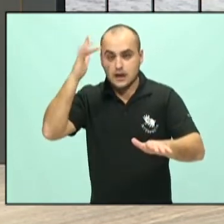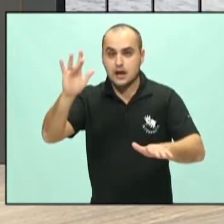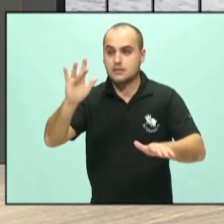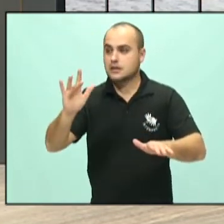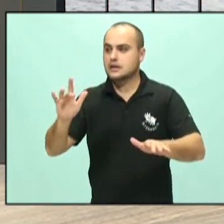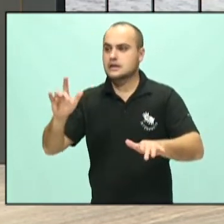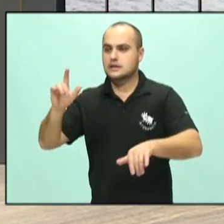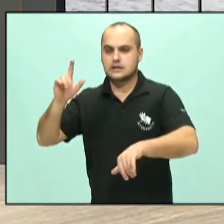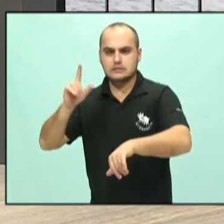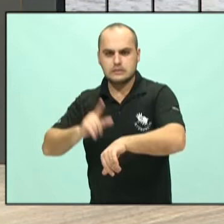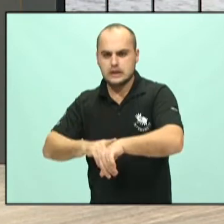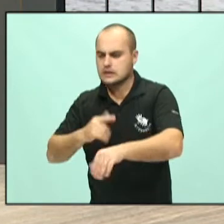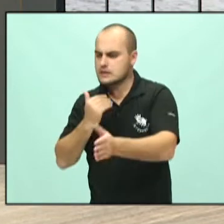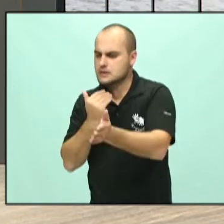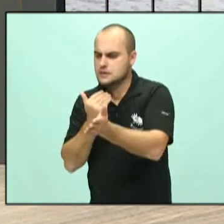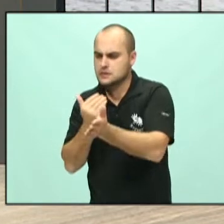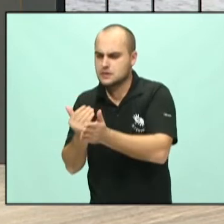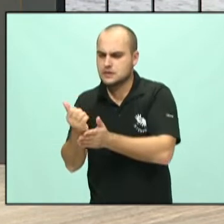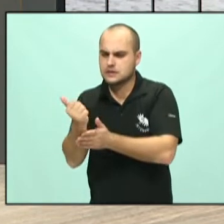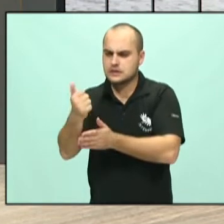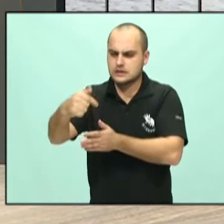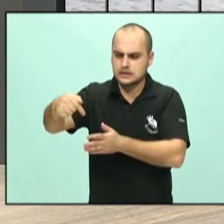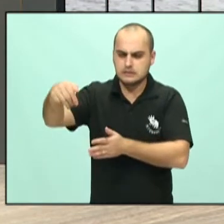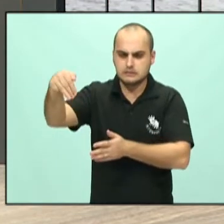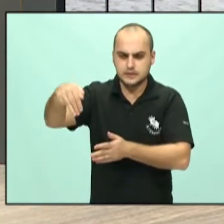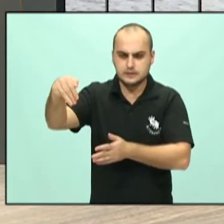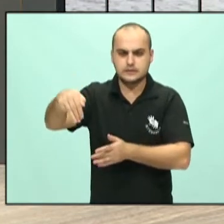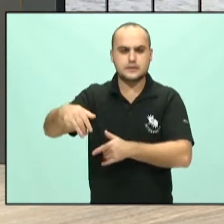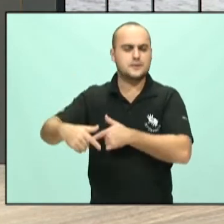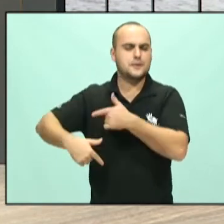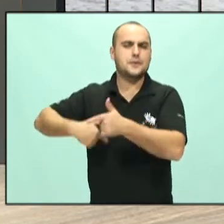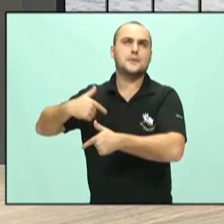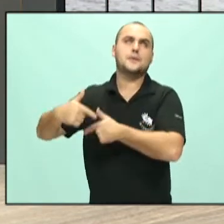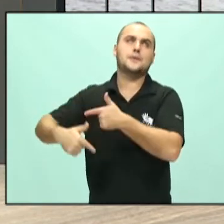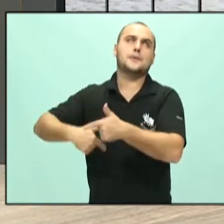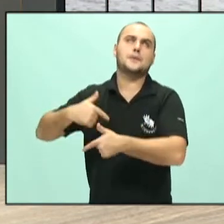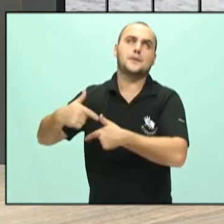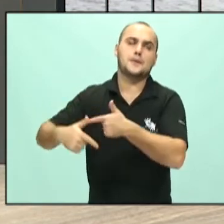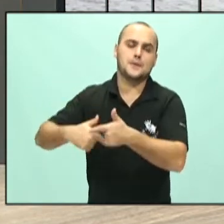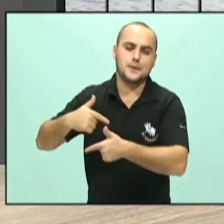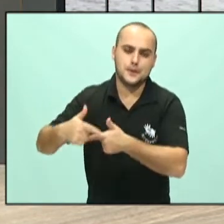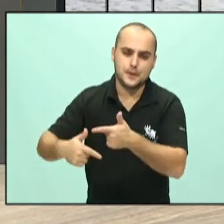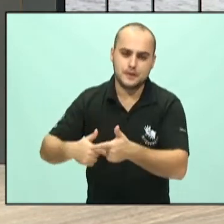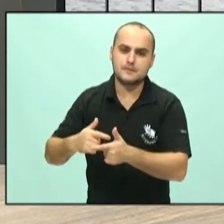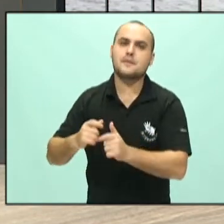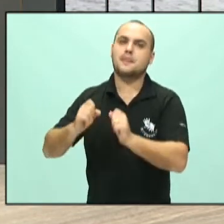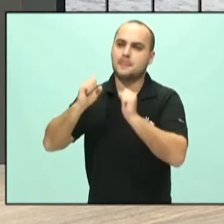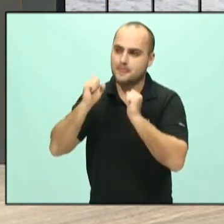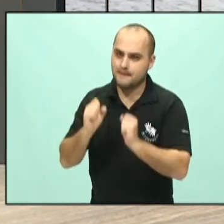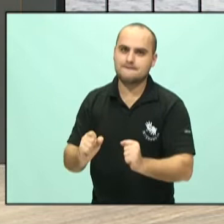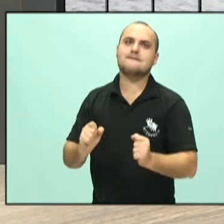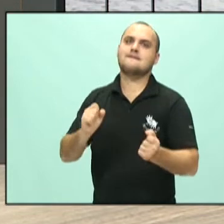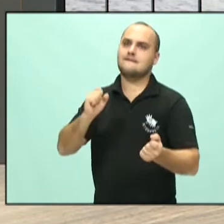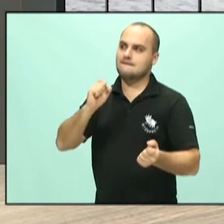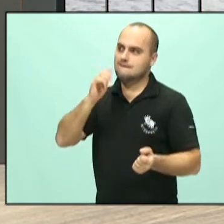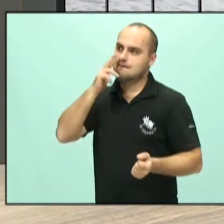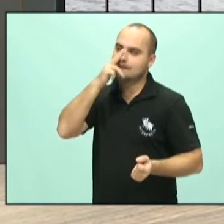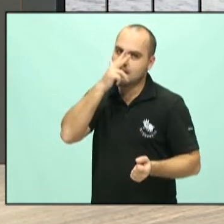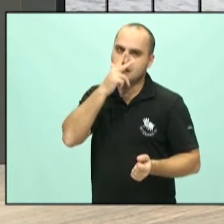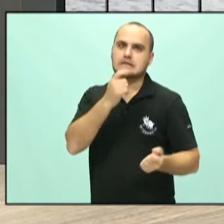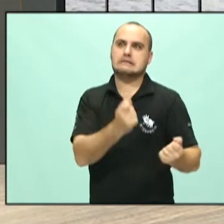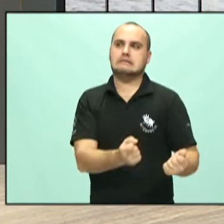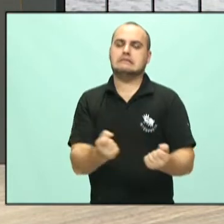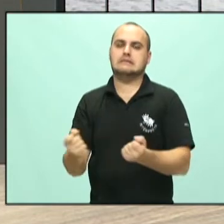produzir, assim, desde o início, né, um curta-metragem, né, e dá muito trabalho, né, a gente pôde sentir isso na pele esse semestre,